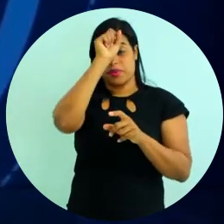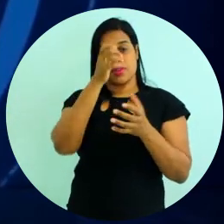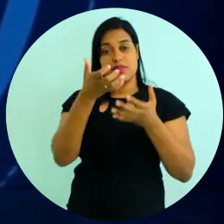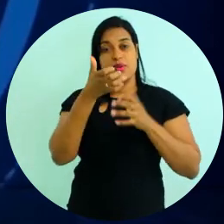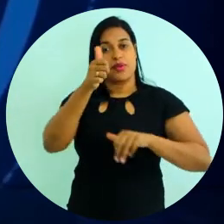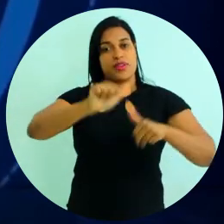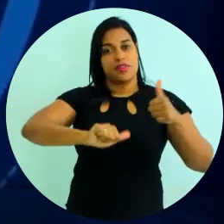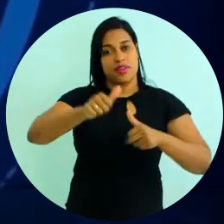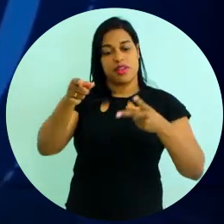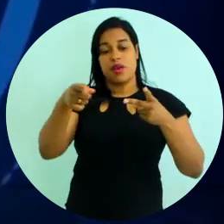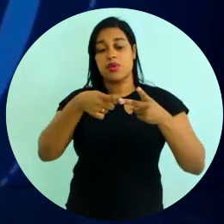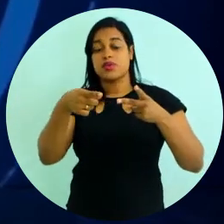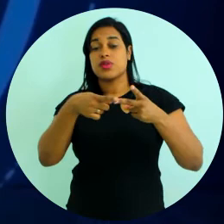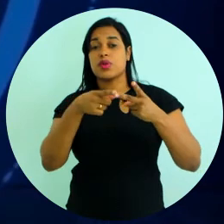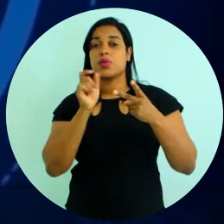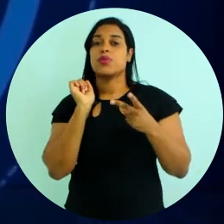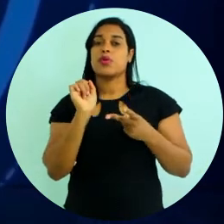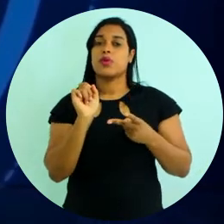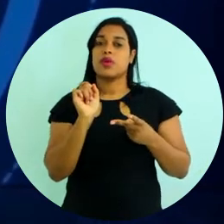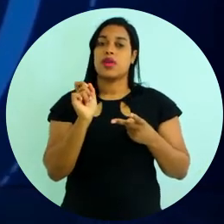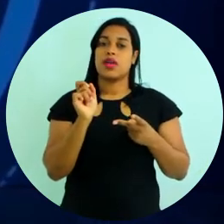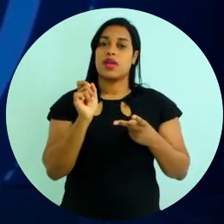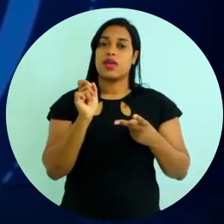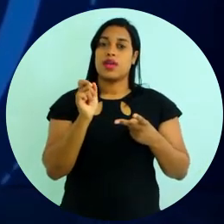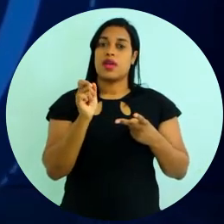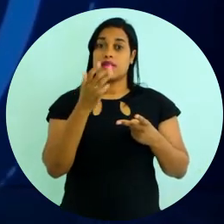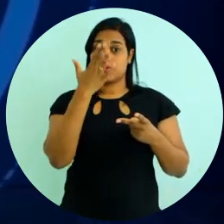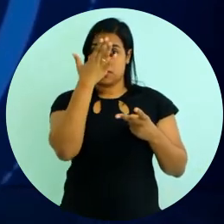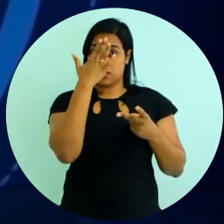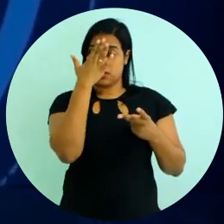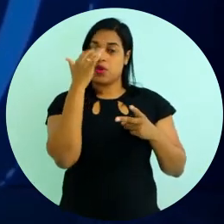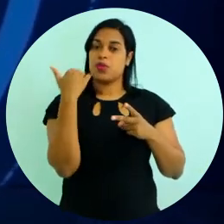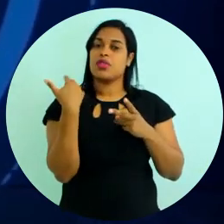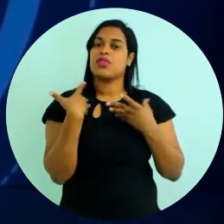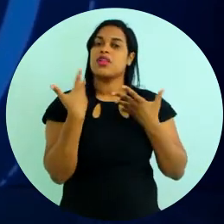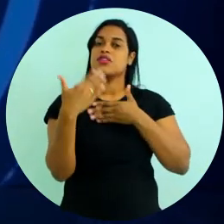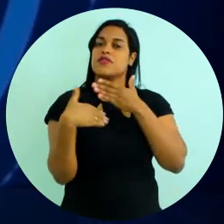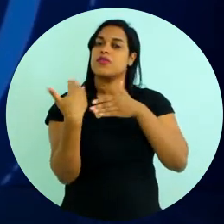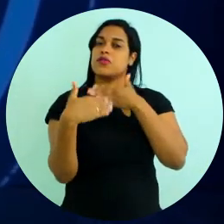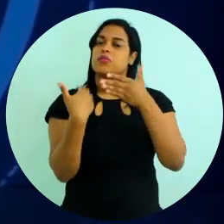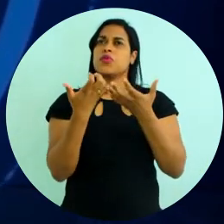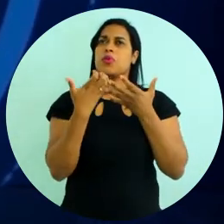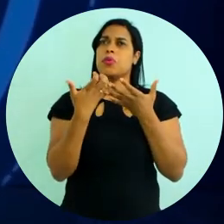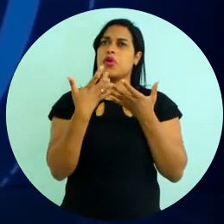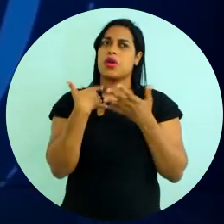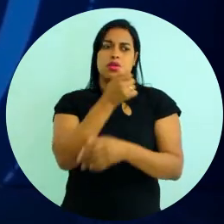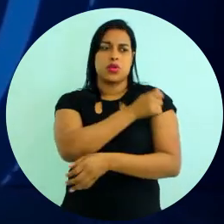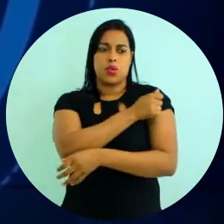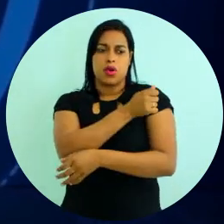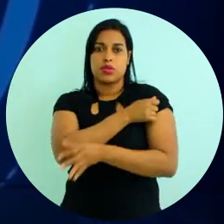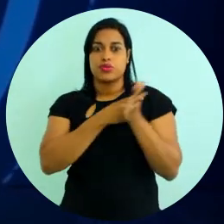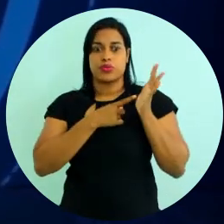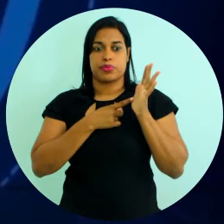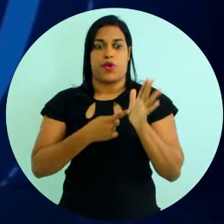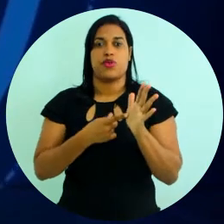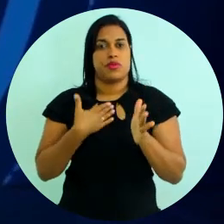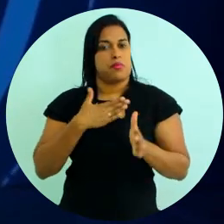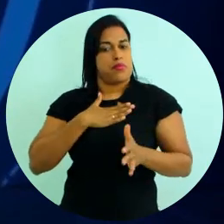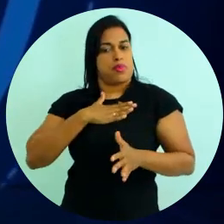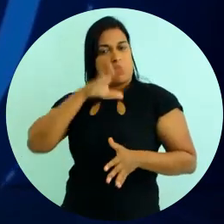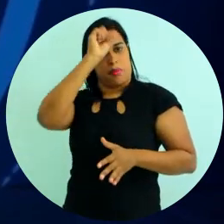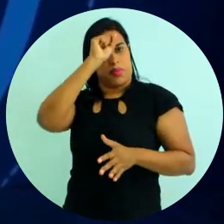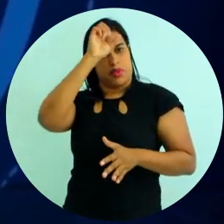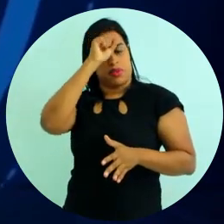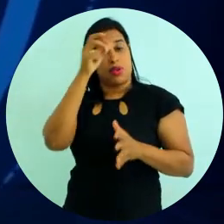aprendizagem que eu quero avaliar? O segundo fator a ser considerado é o desempenho. Como eu quero que o aluno demonstre o